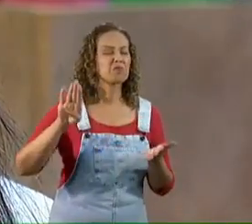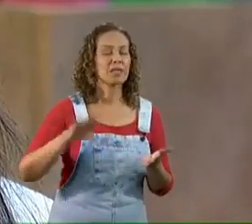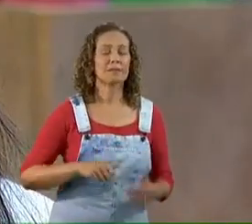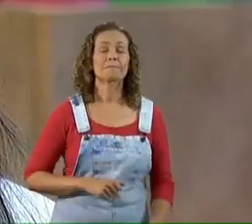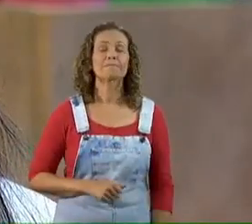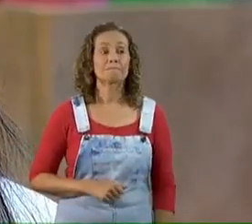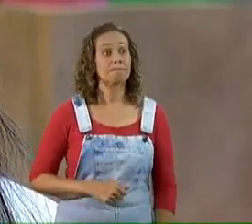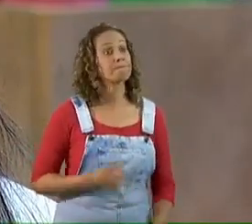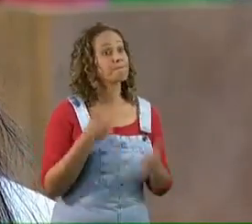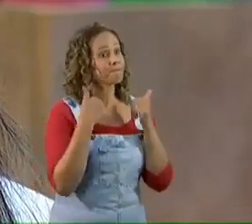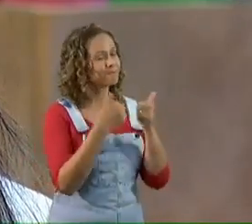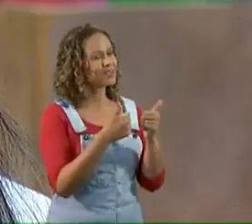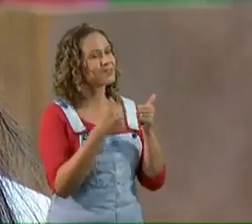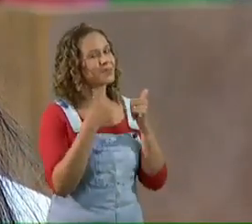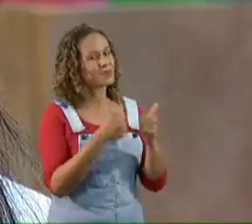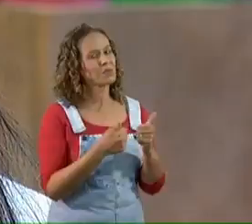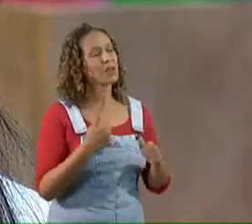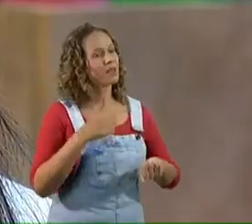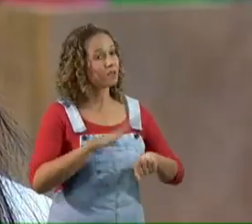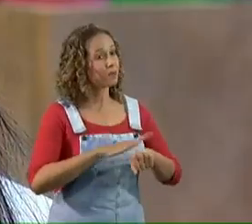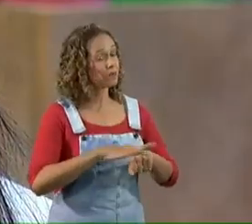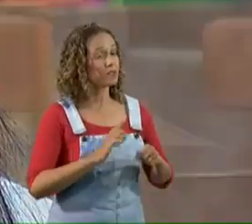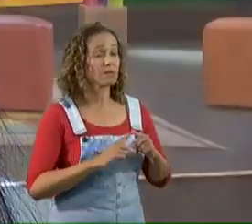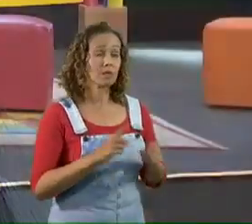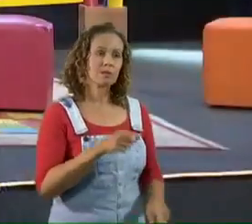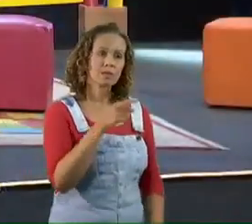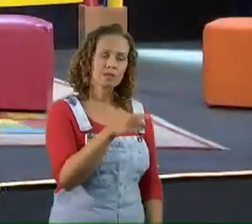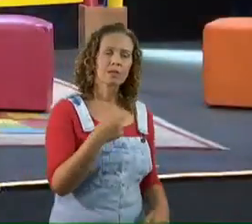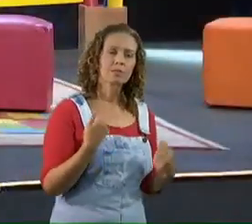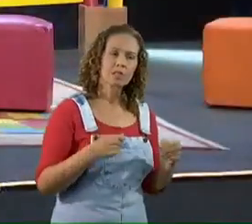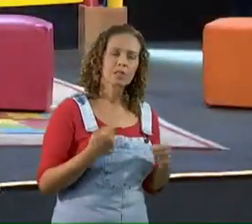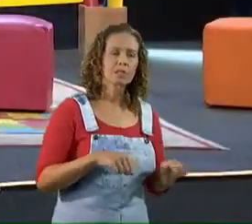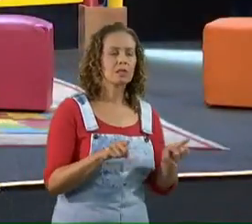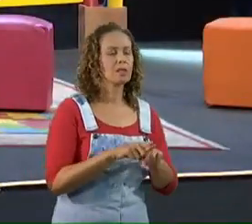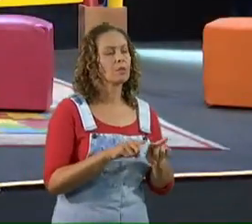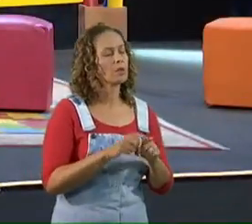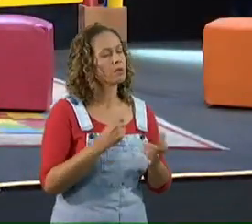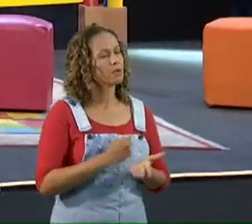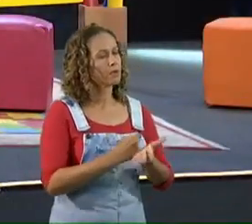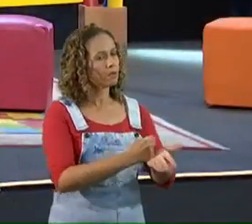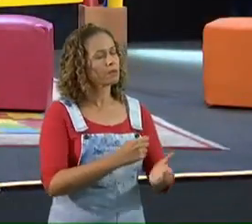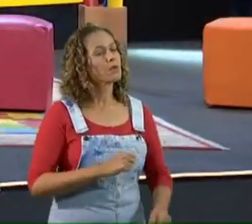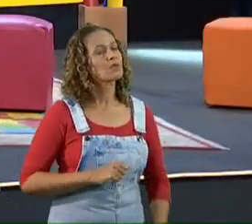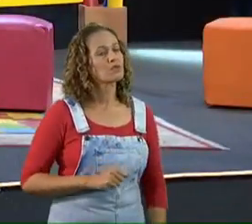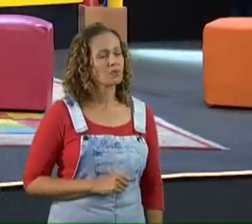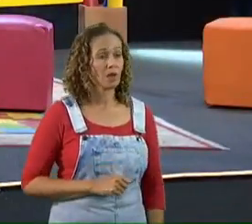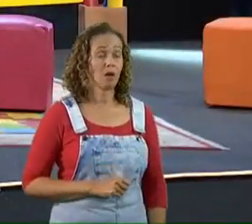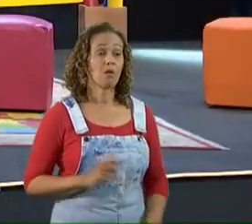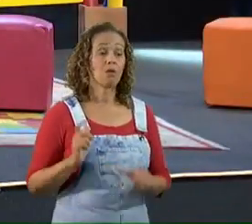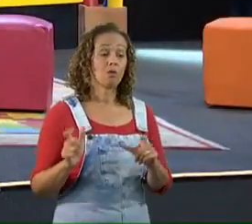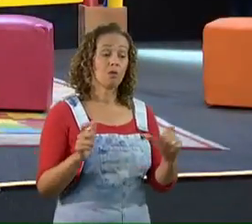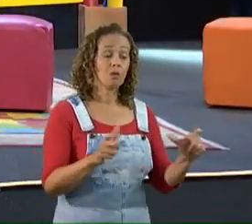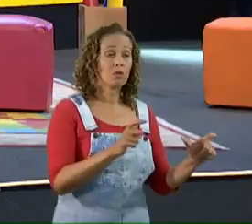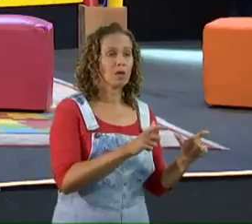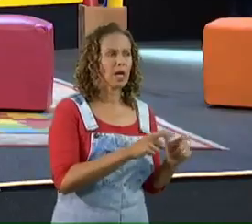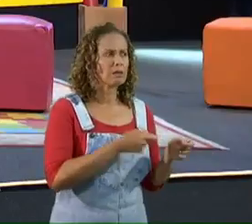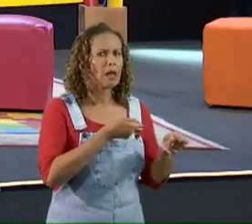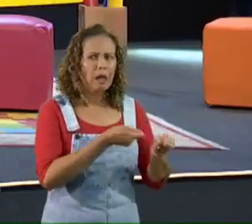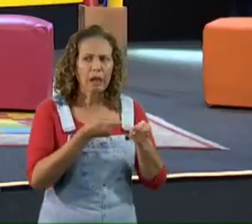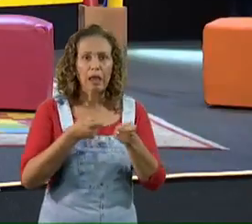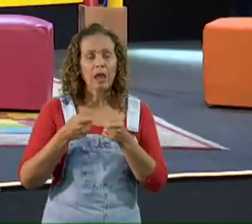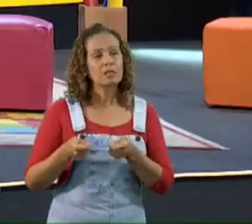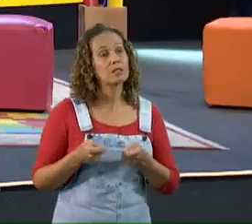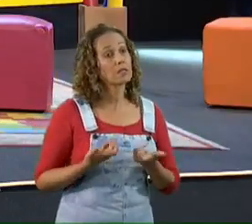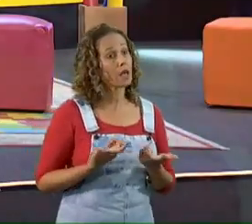Muito bem, Melissa. Eu vou fazer isso, mas você deve fazer a sua parte e deixar de ir em lugares onde existe a tentação